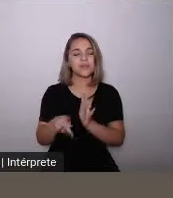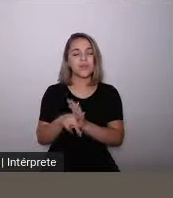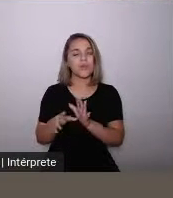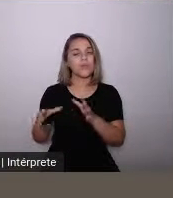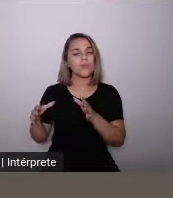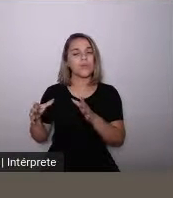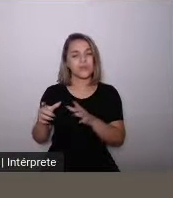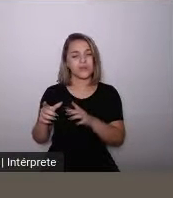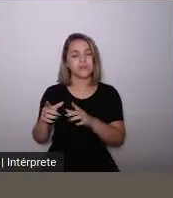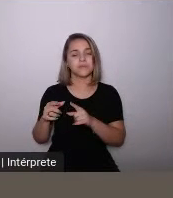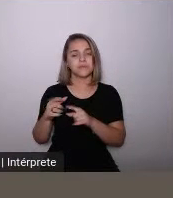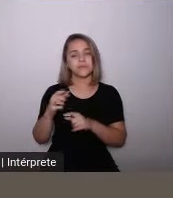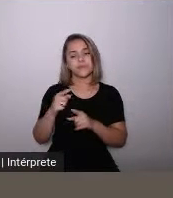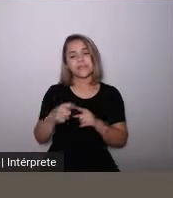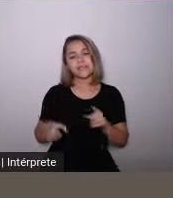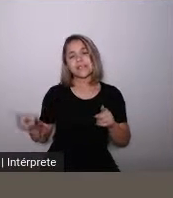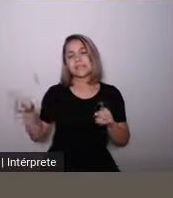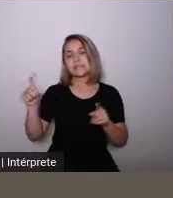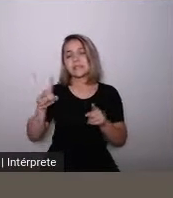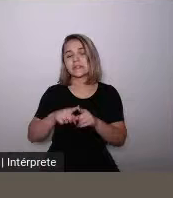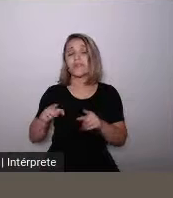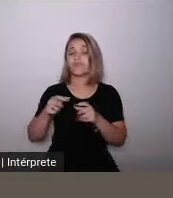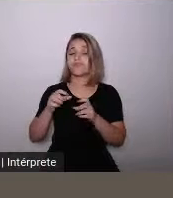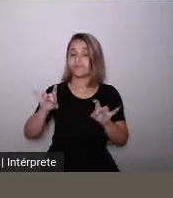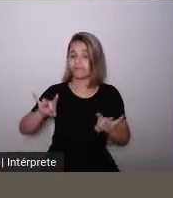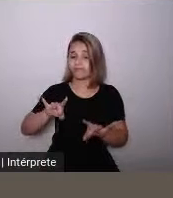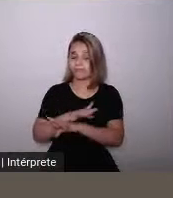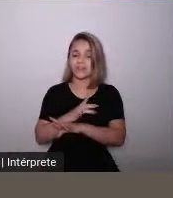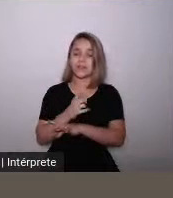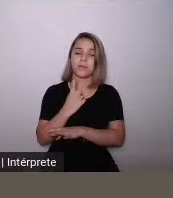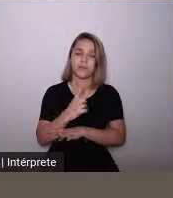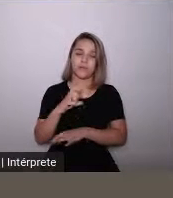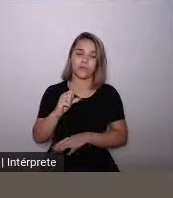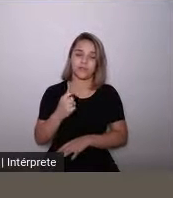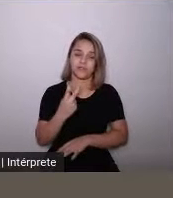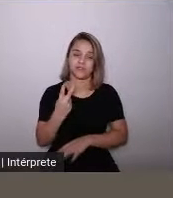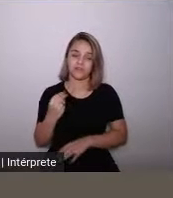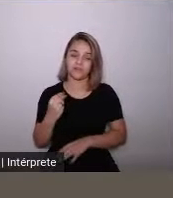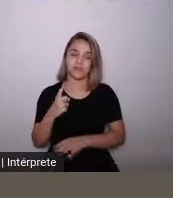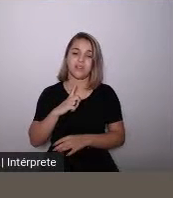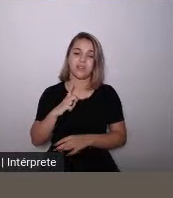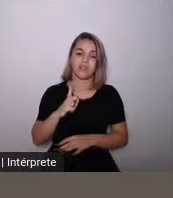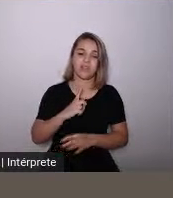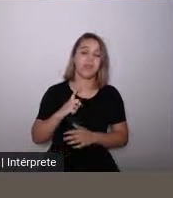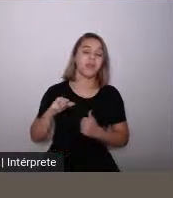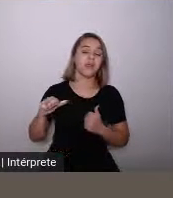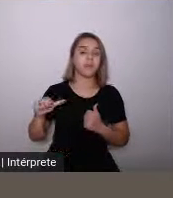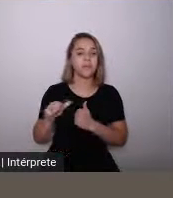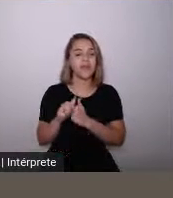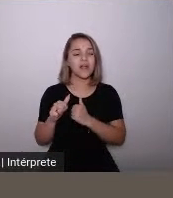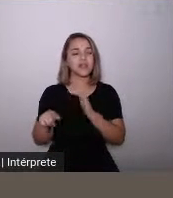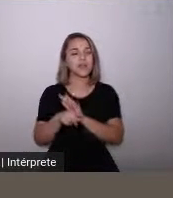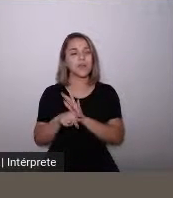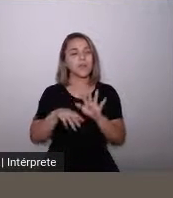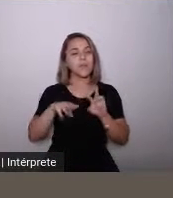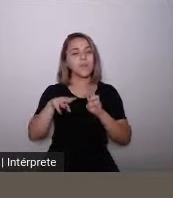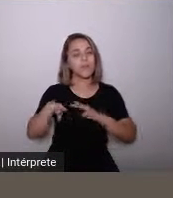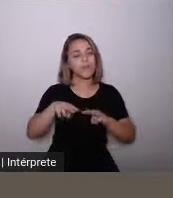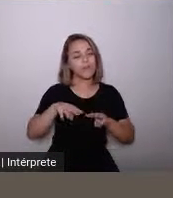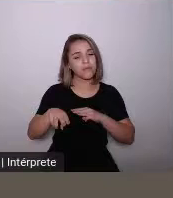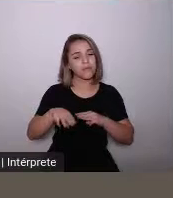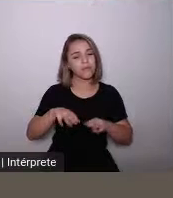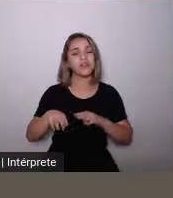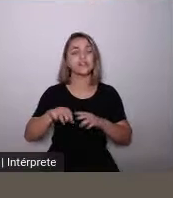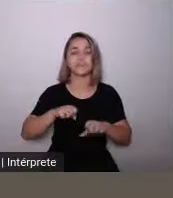20. Paulo Emílio vai questionar essa aproximação entre o movimento verde de Cataguases e os filmes de Humberto